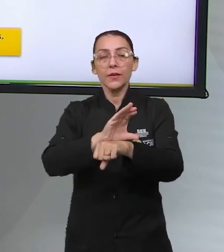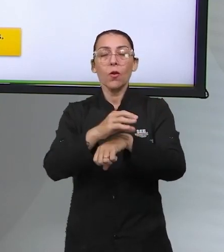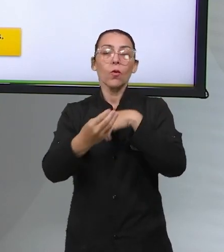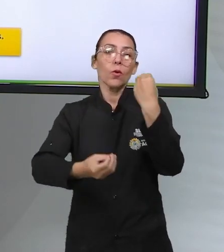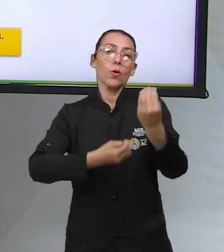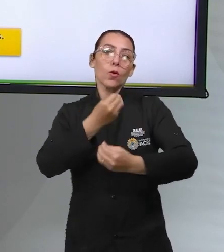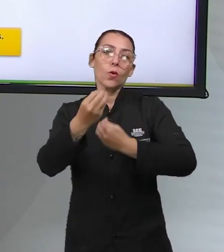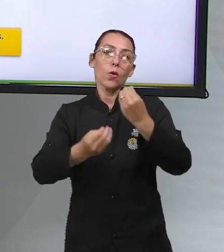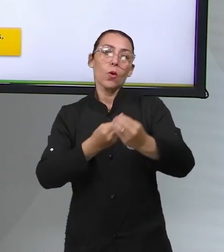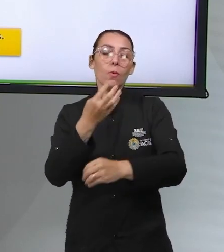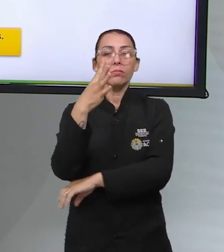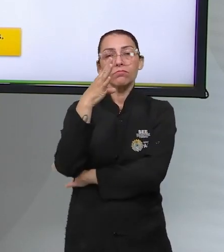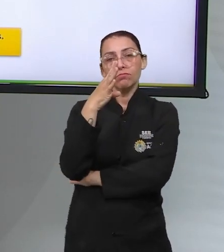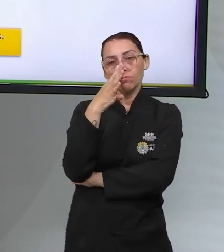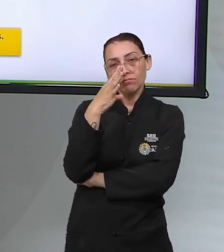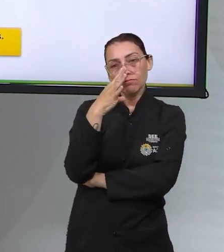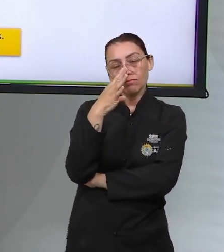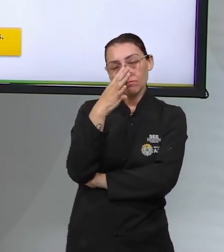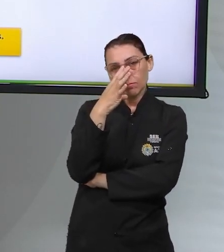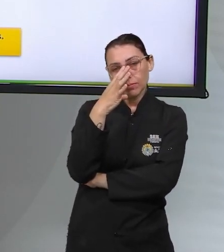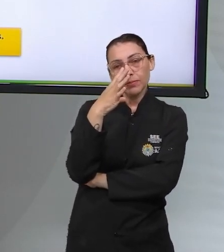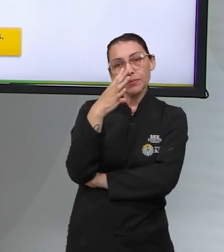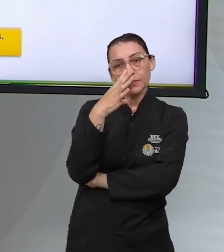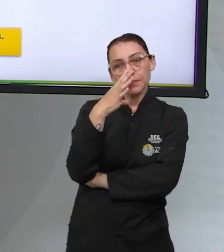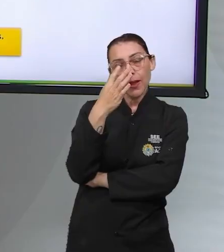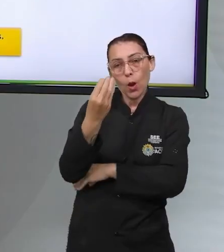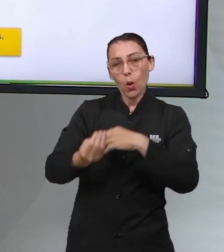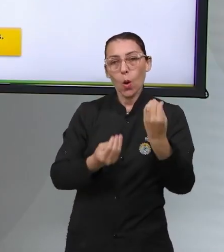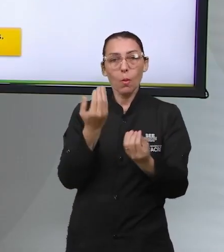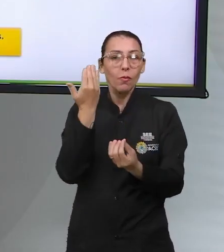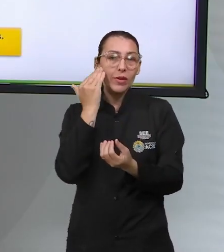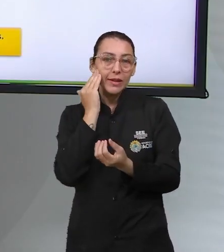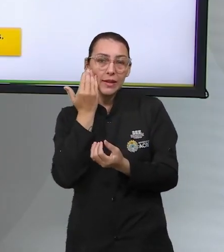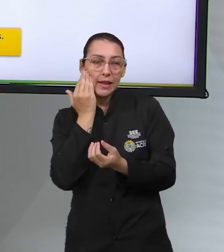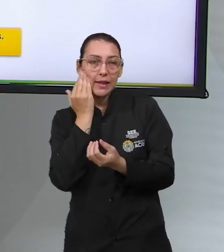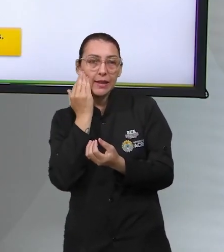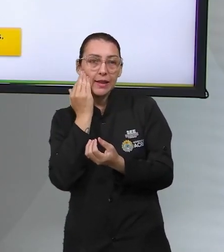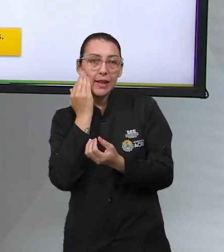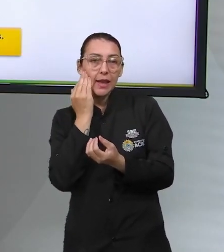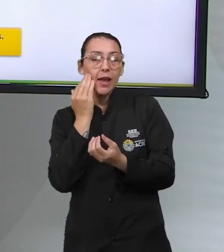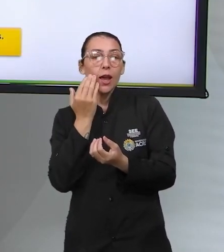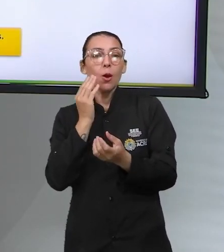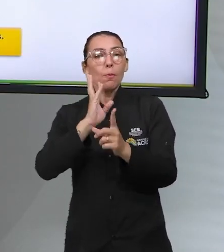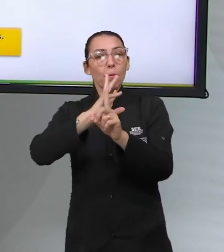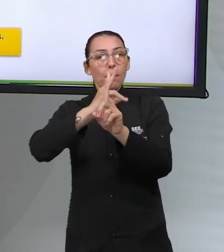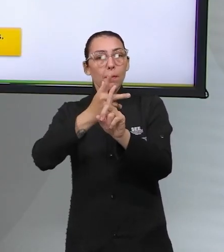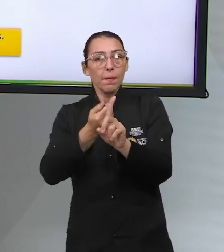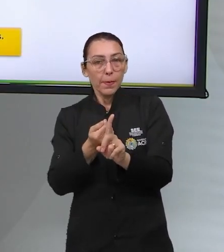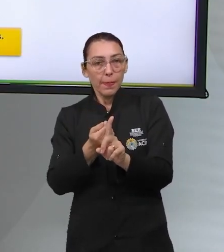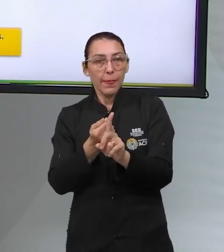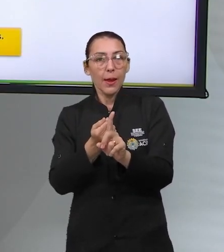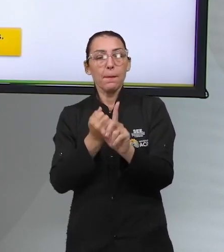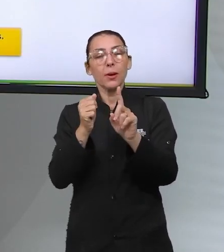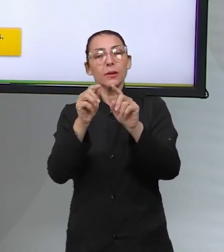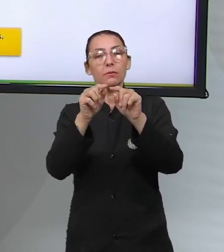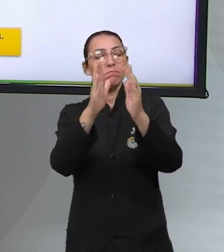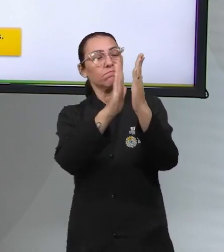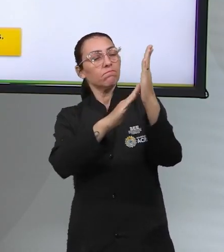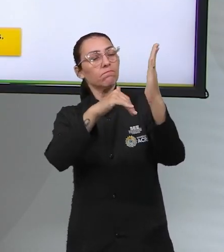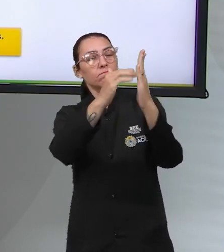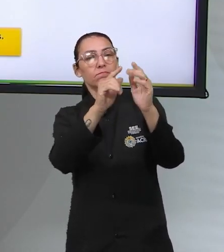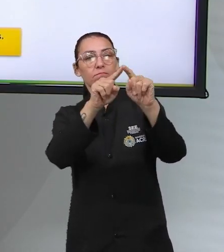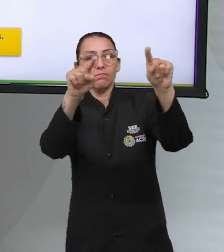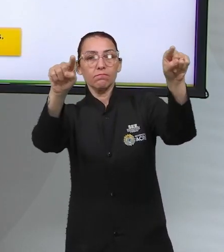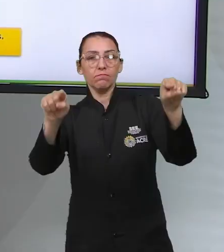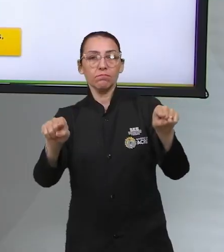eu vou apreciar, como que eu vou interpretar uma obra de arte que pode ser uma escultura, que pode